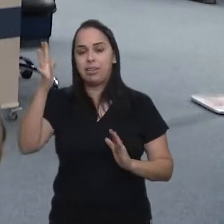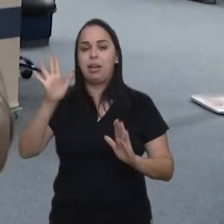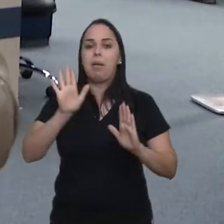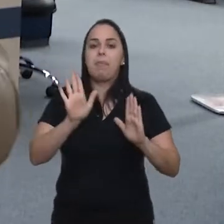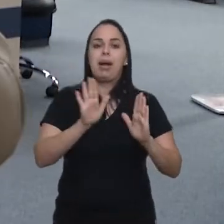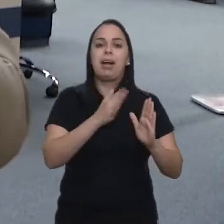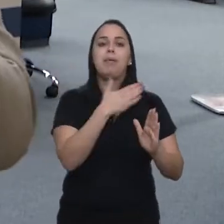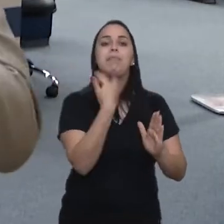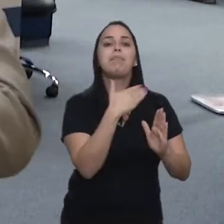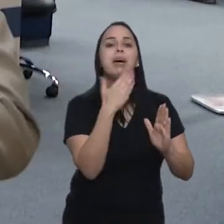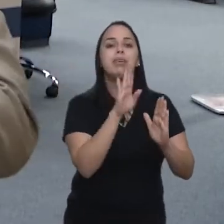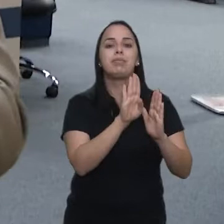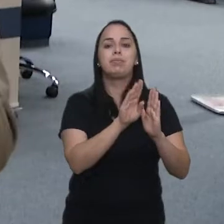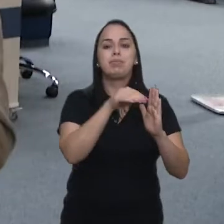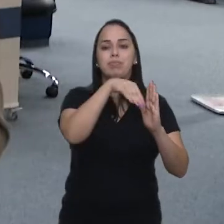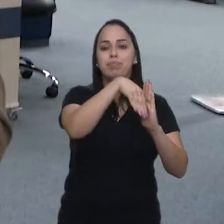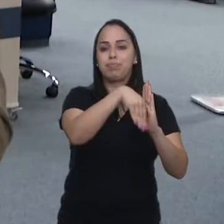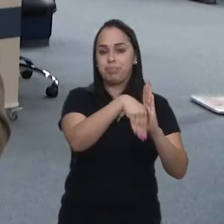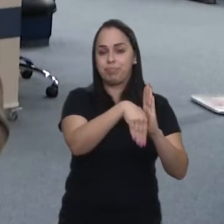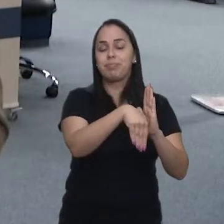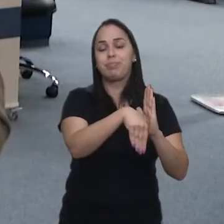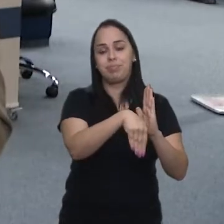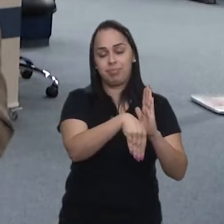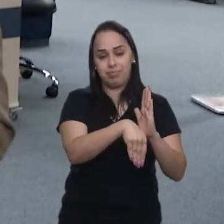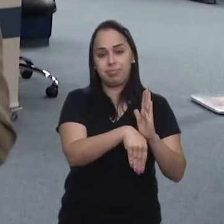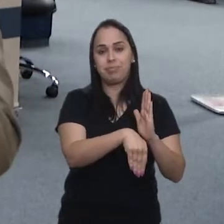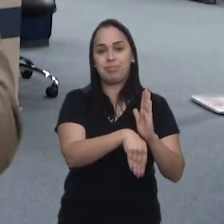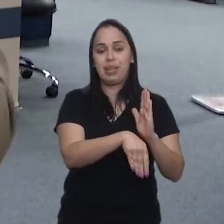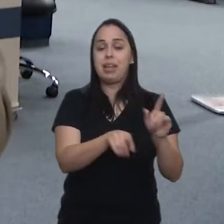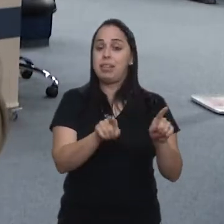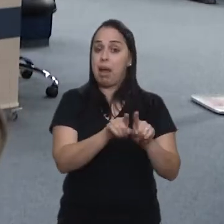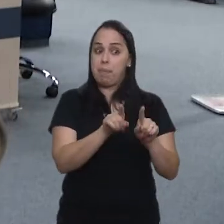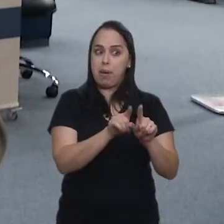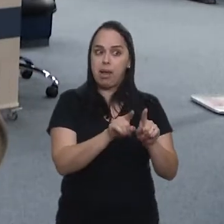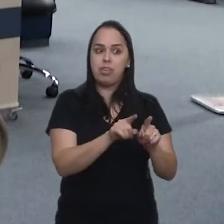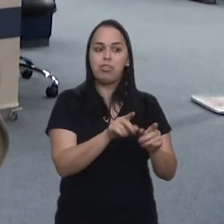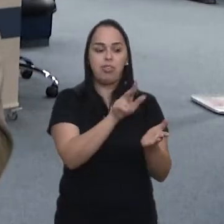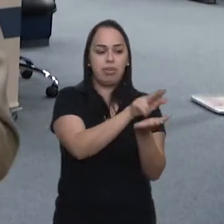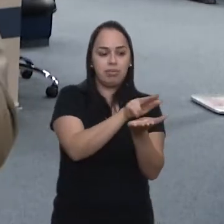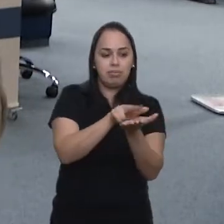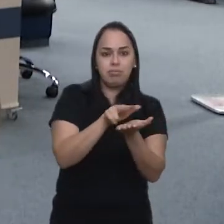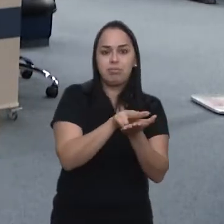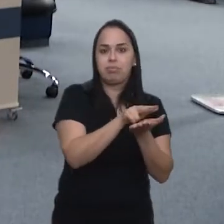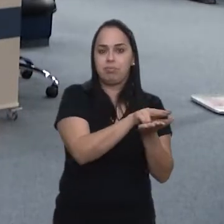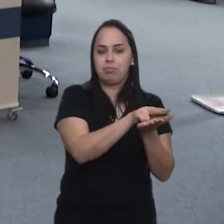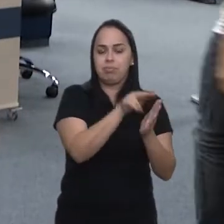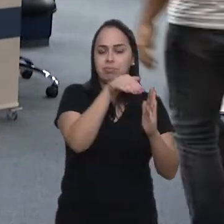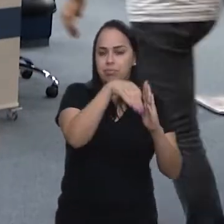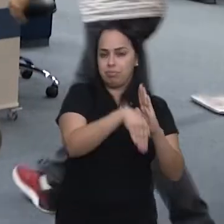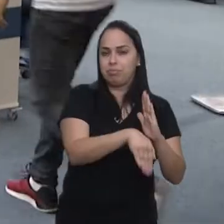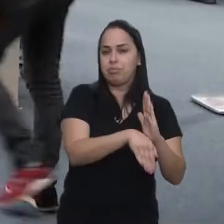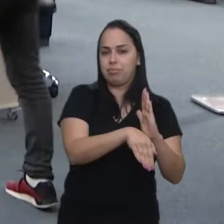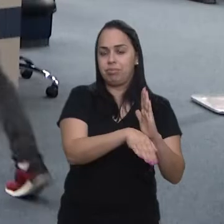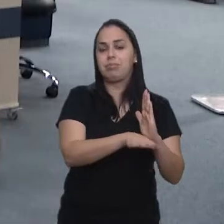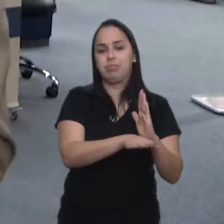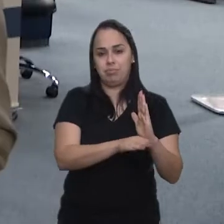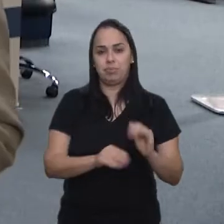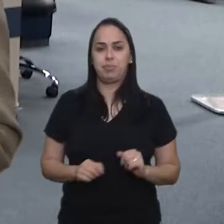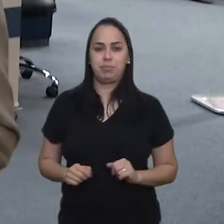maior, mas nós estamos tendo uma redução de internações e de complicações